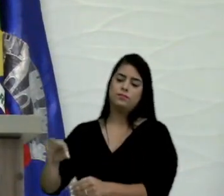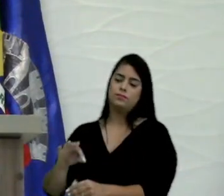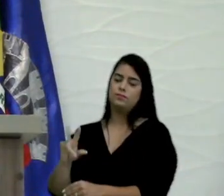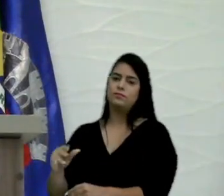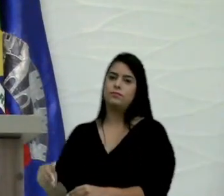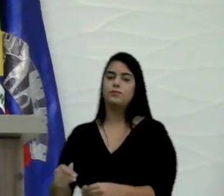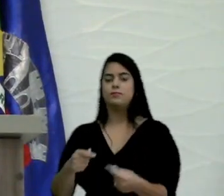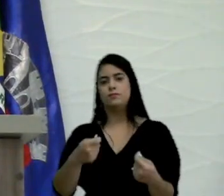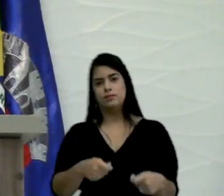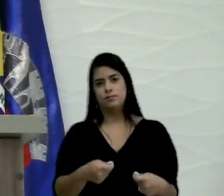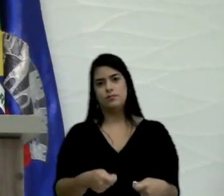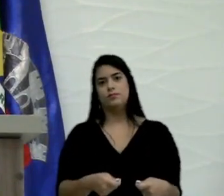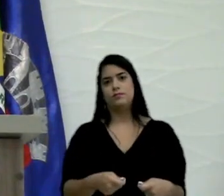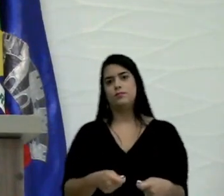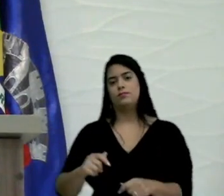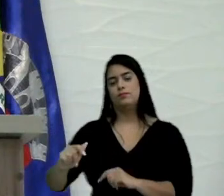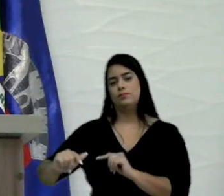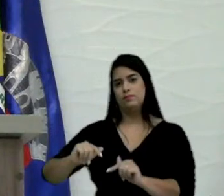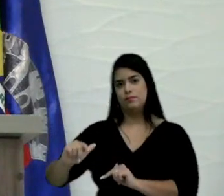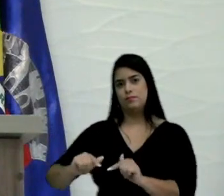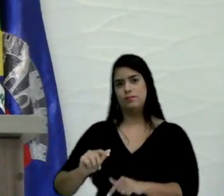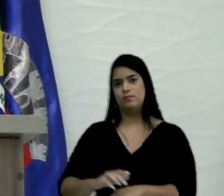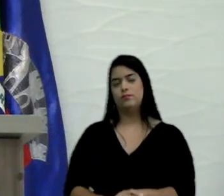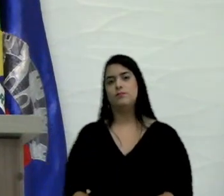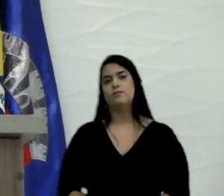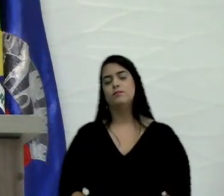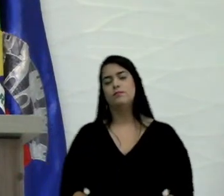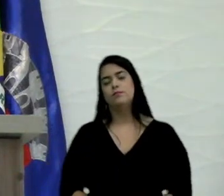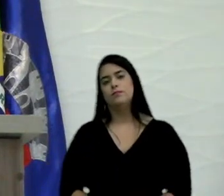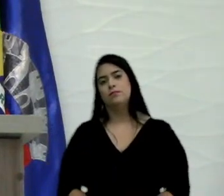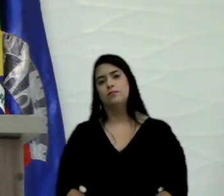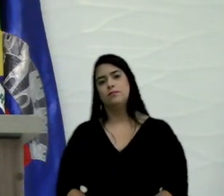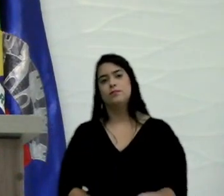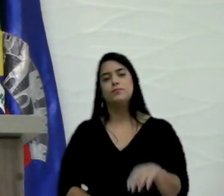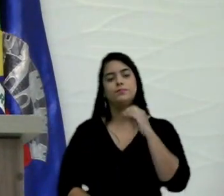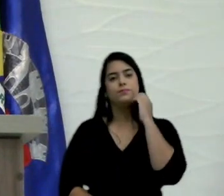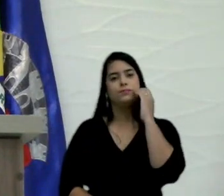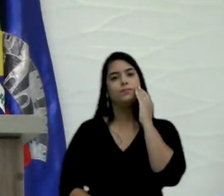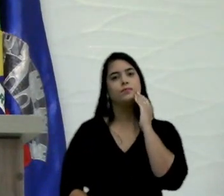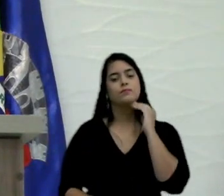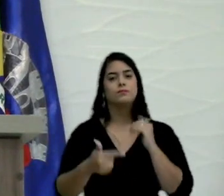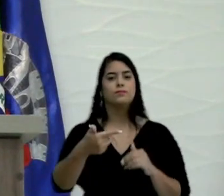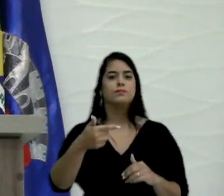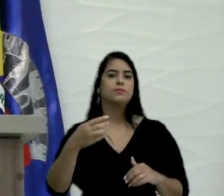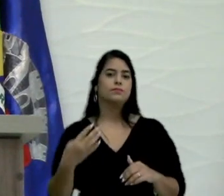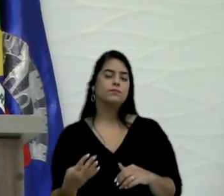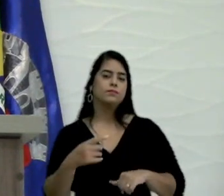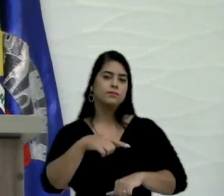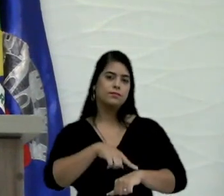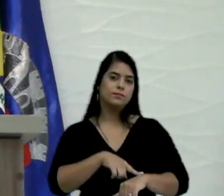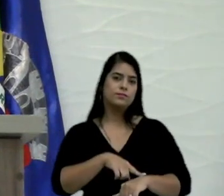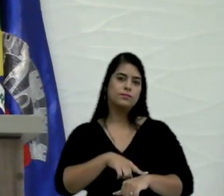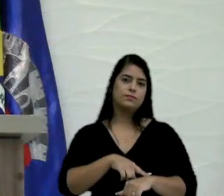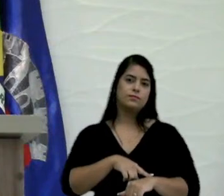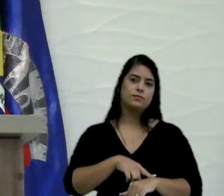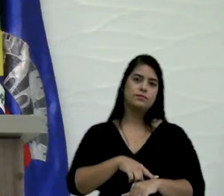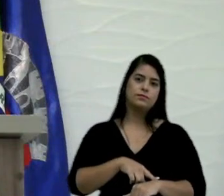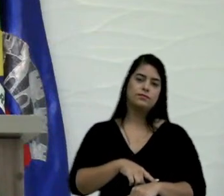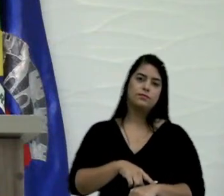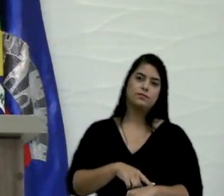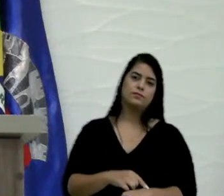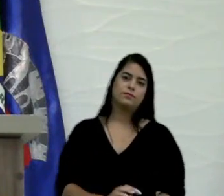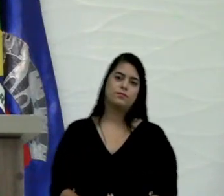policial trabalhando por dia tem que ter 10 que é 24 por 72 antigamente era 24